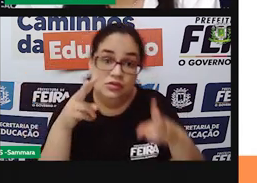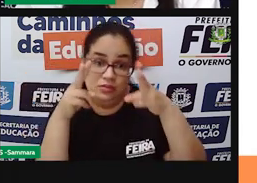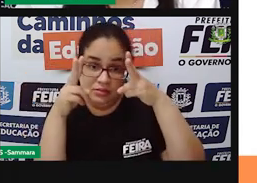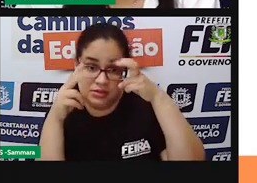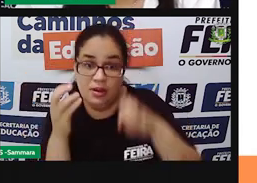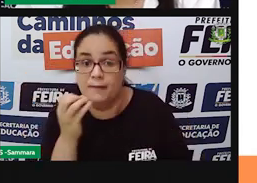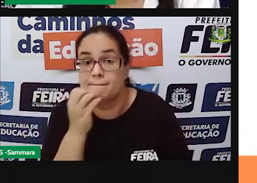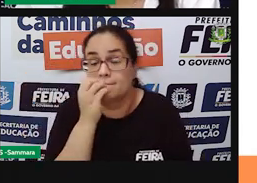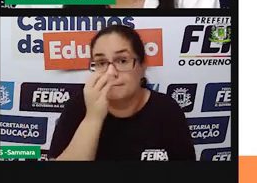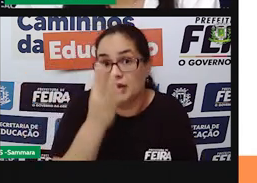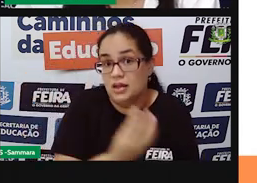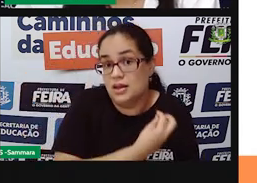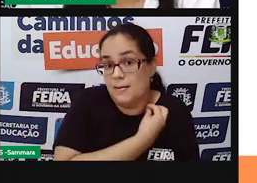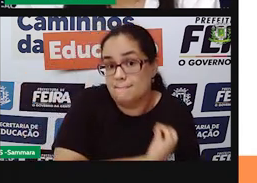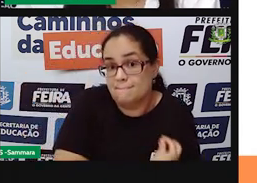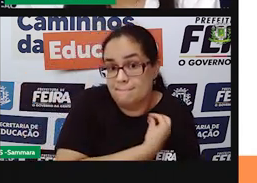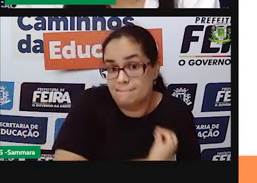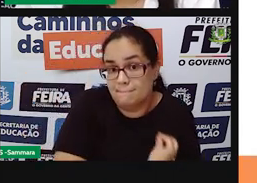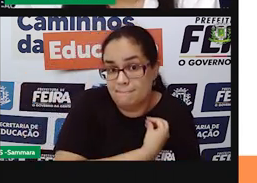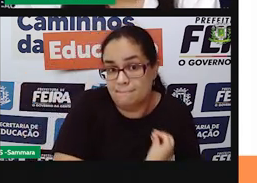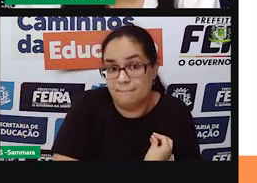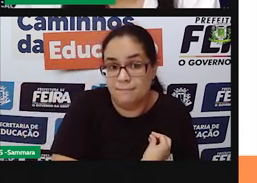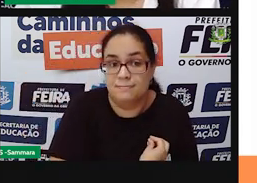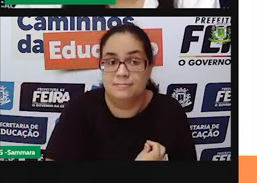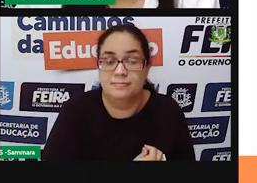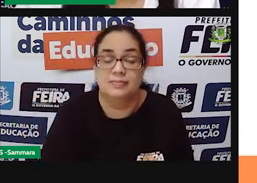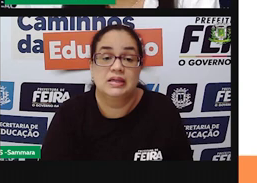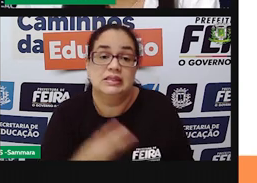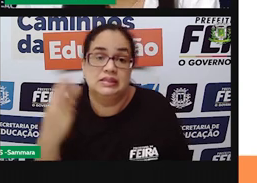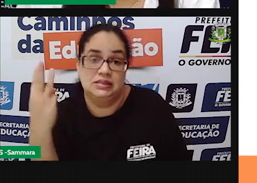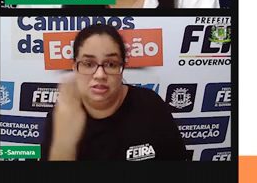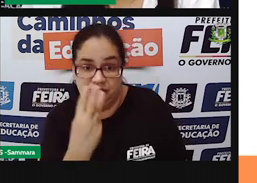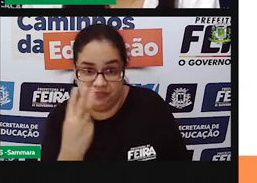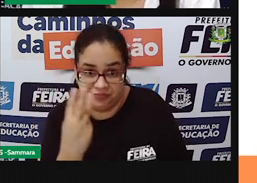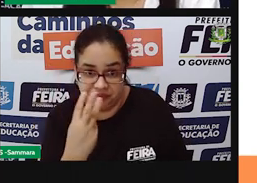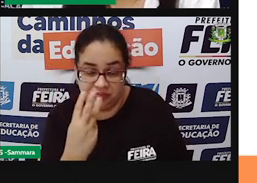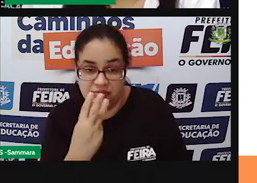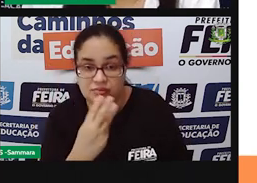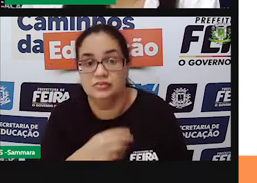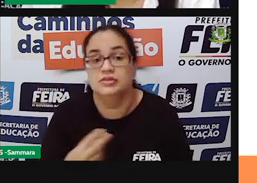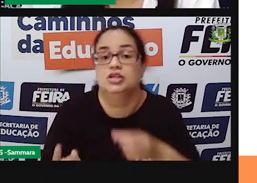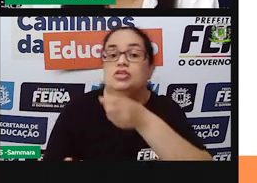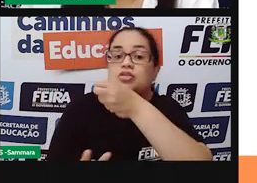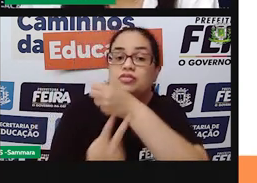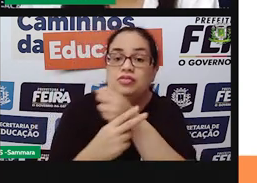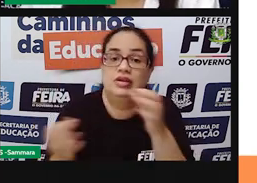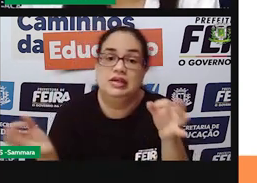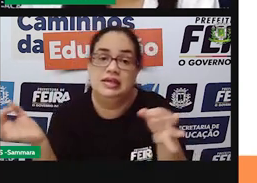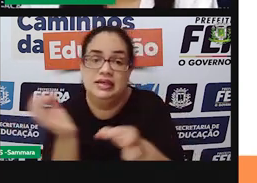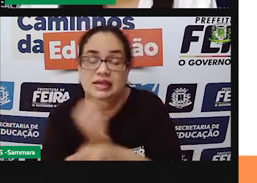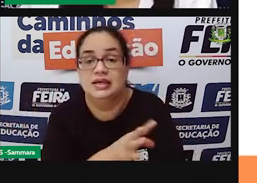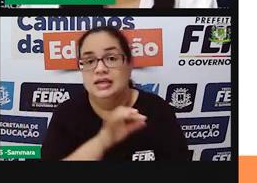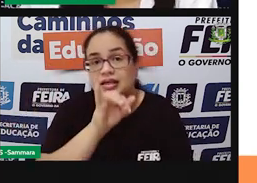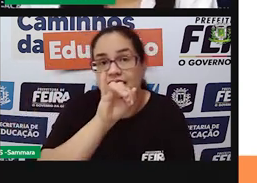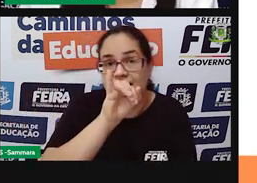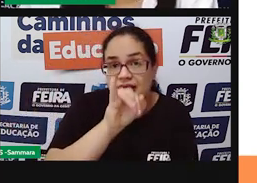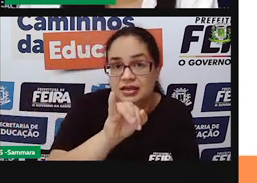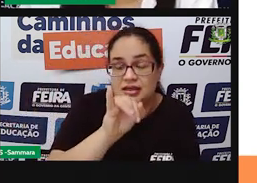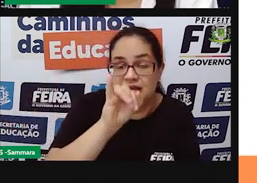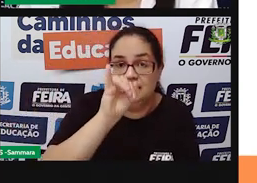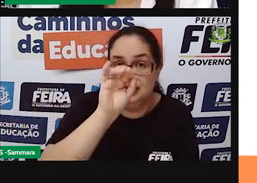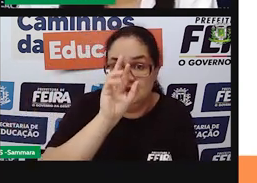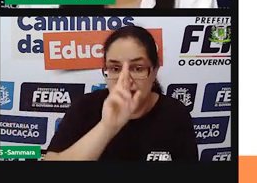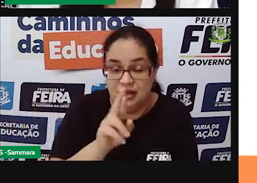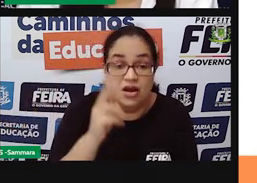a presença aqui do A, M. Na terceira conjugação, que são os verbos terminados em IR, a